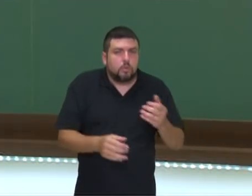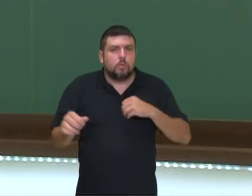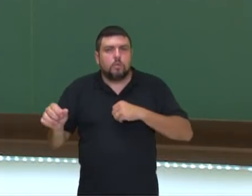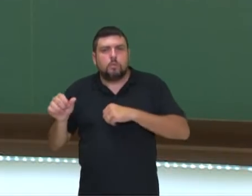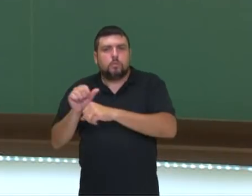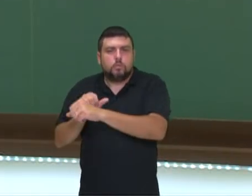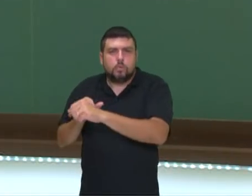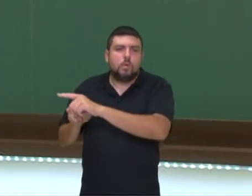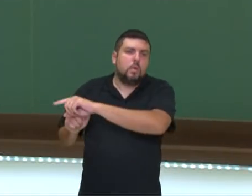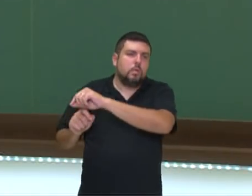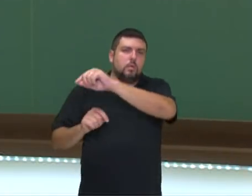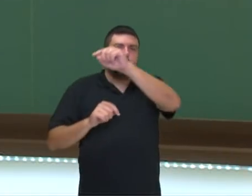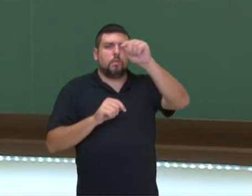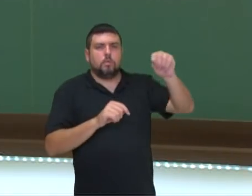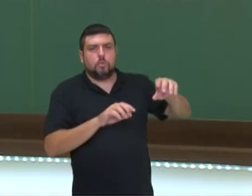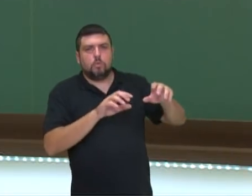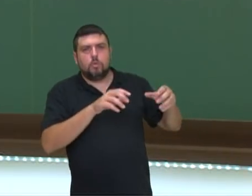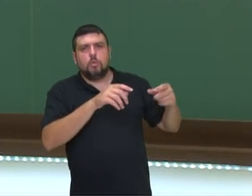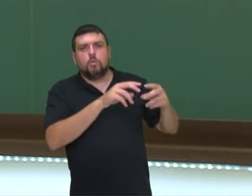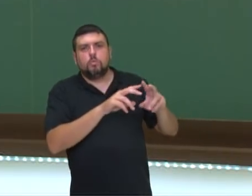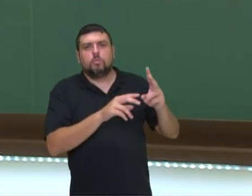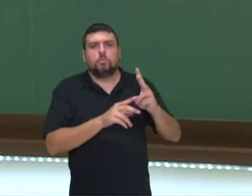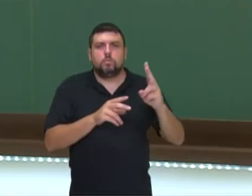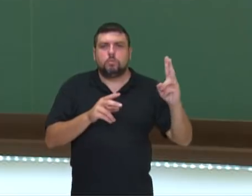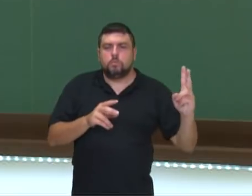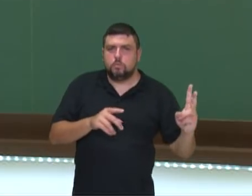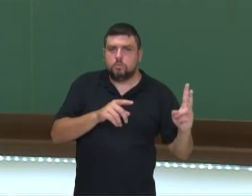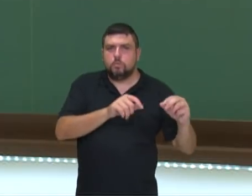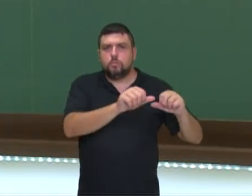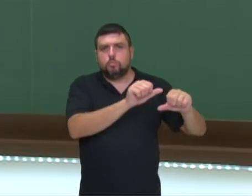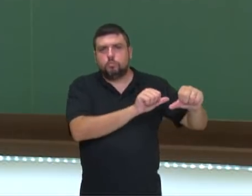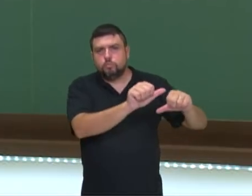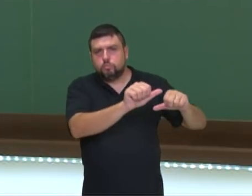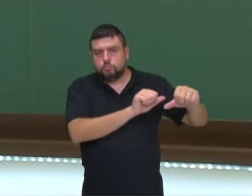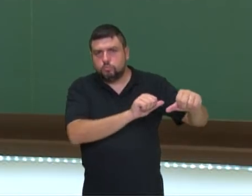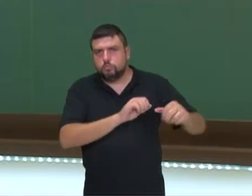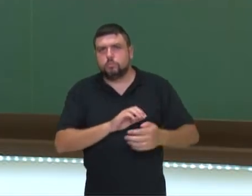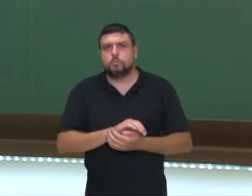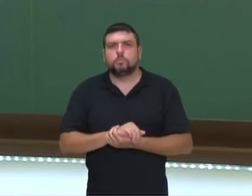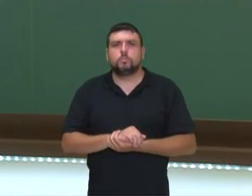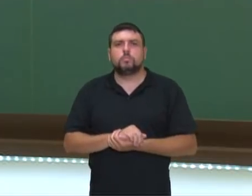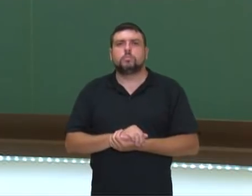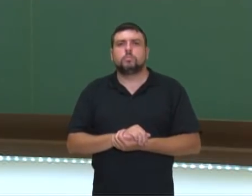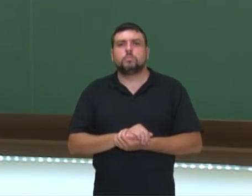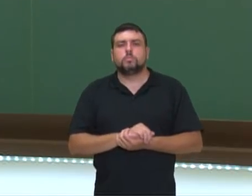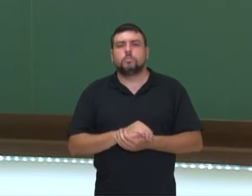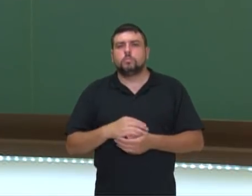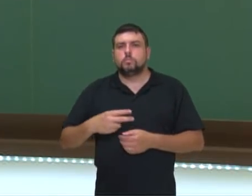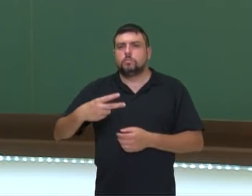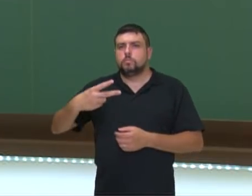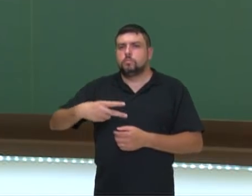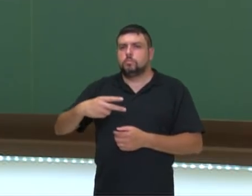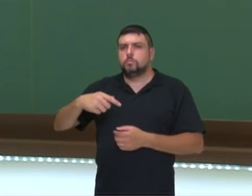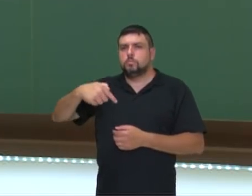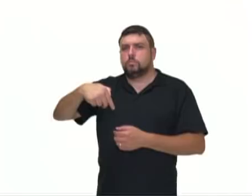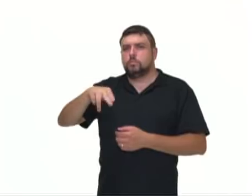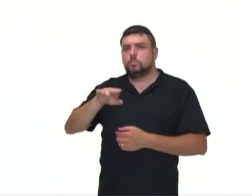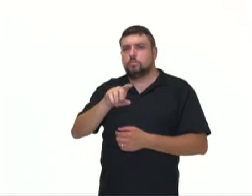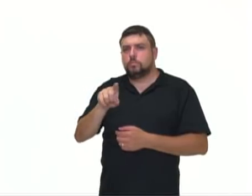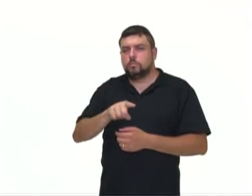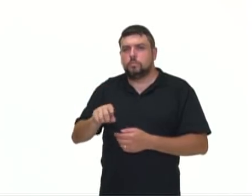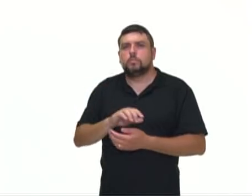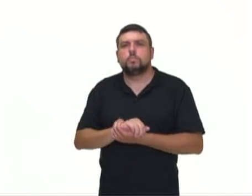sim essa outra equipe vai alternar e depois vai alternando e vice-versa. Vamos para o nosso segundo quiz. Então, a segunda pergunta